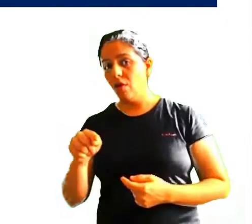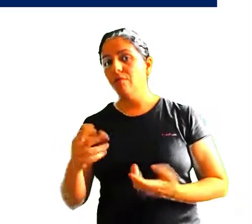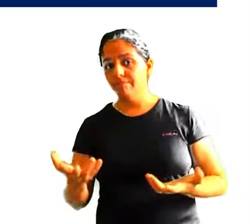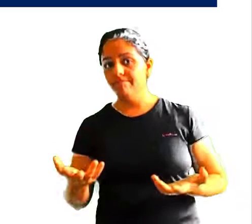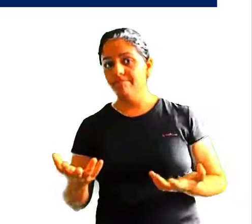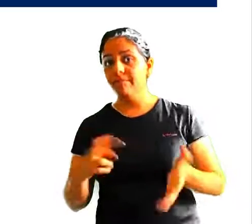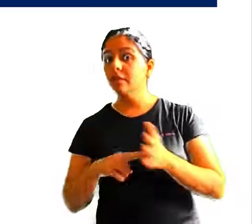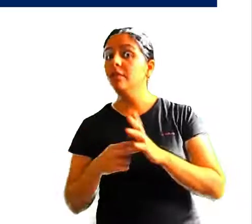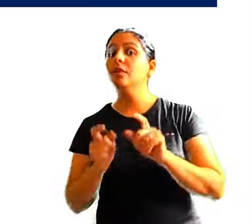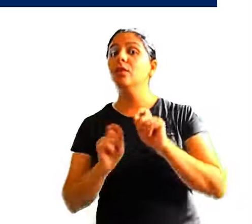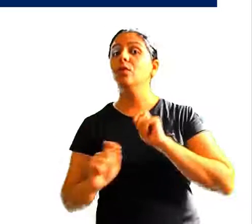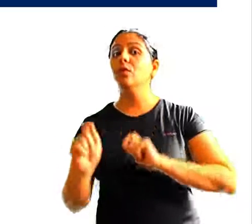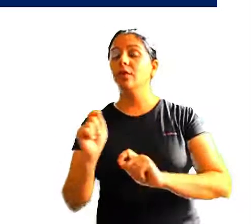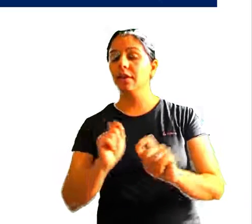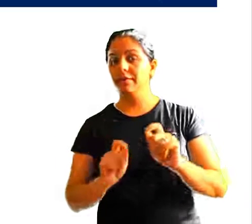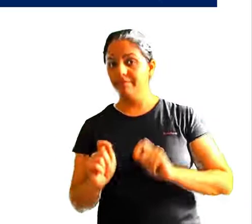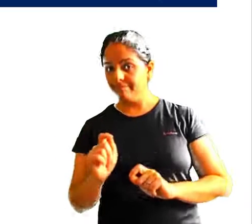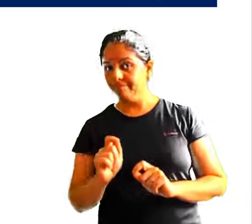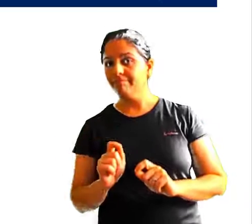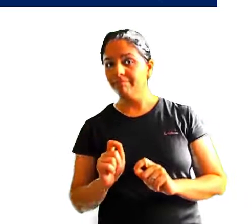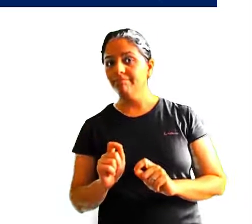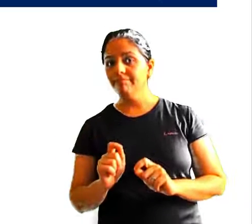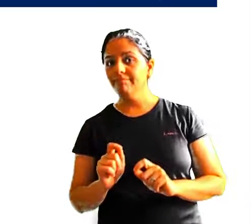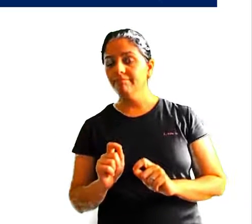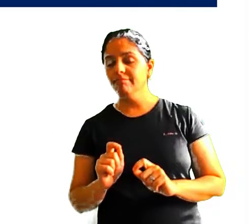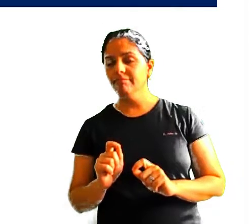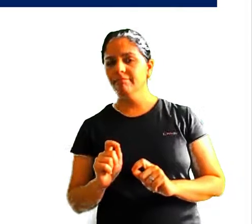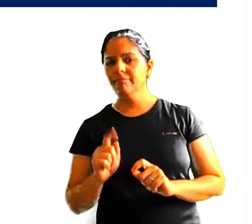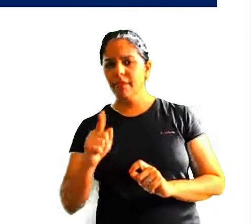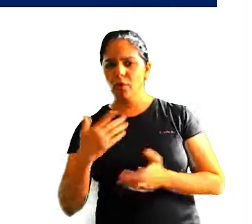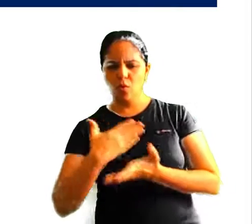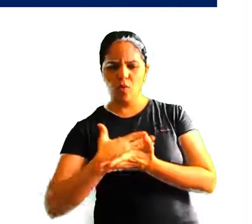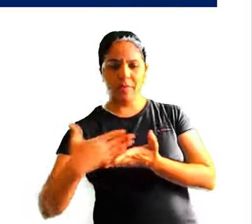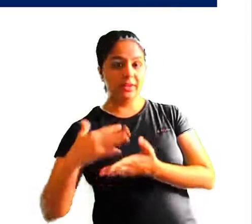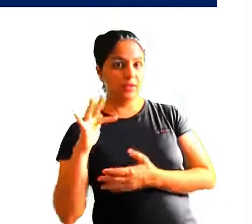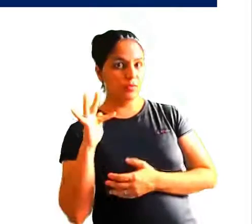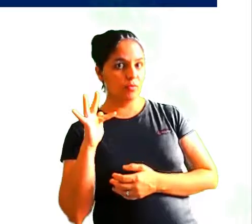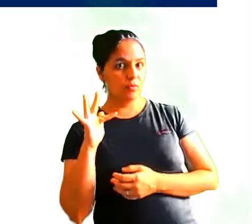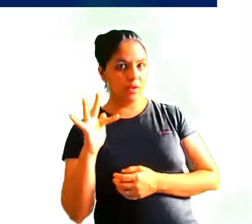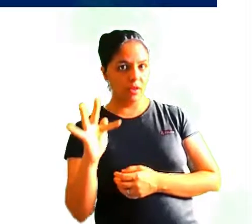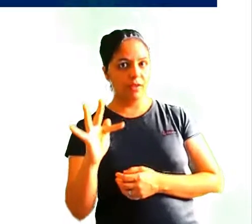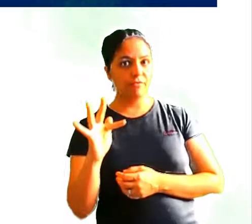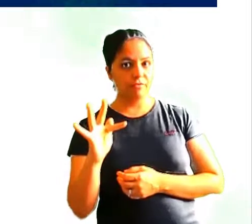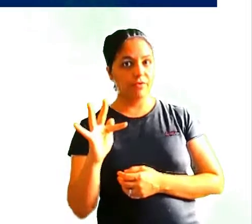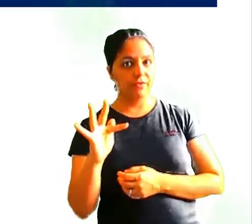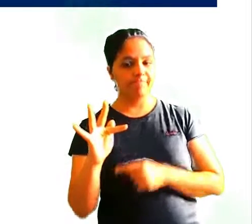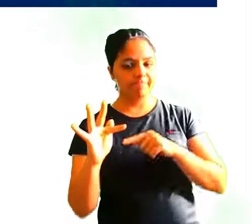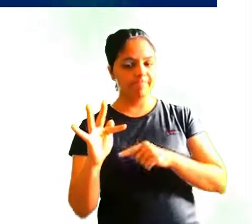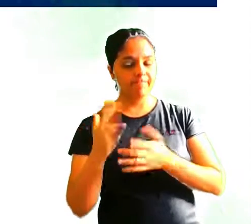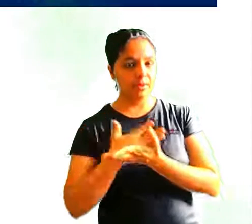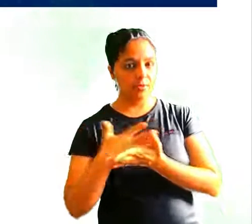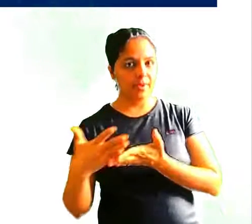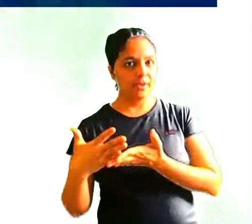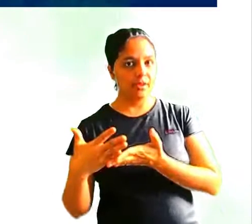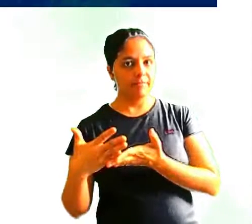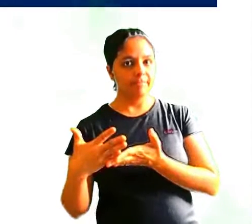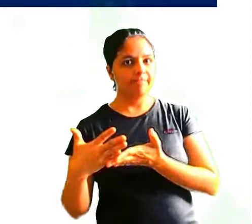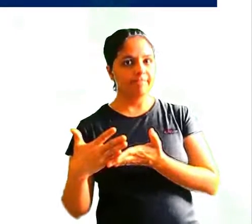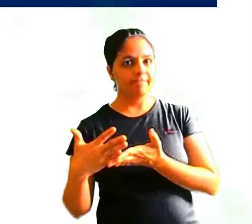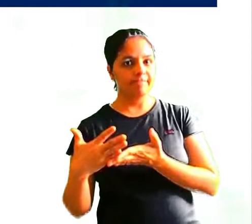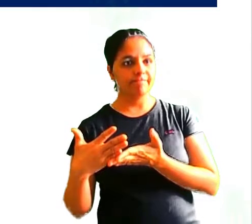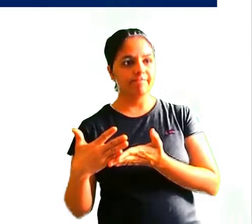uma vez, pelo nó E uma vez e volto no nó F. Ou seja, né,